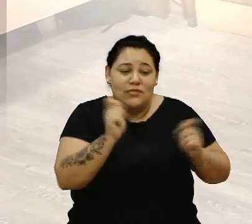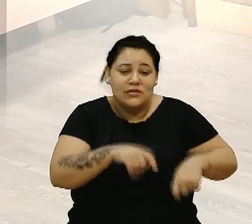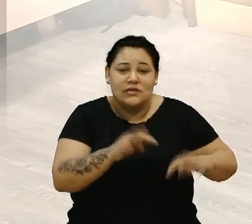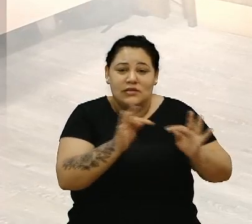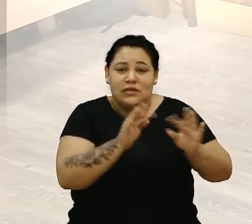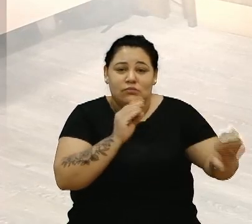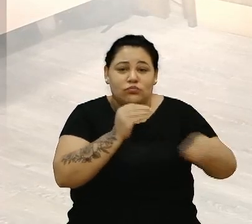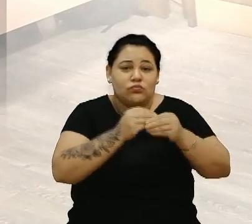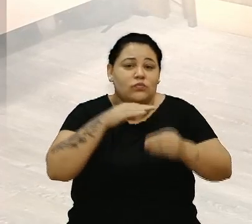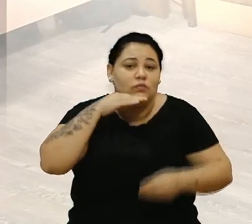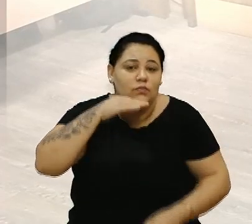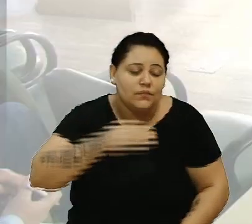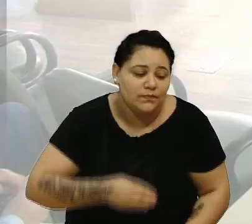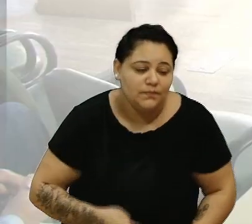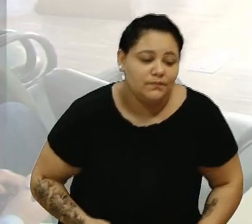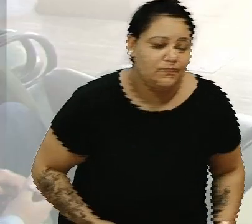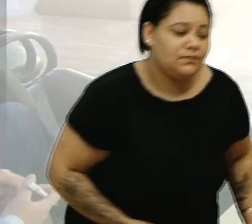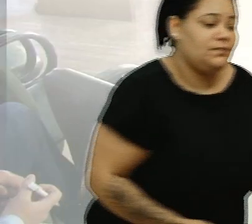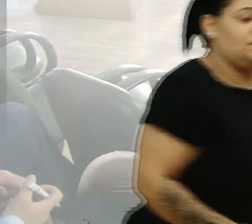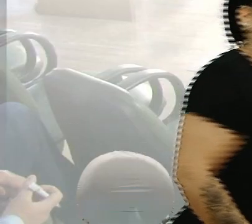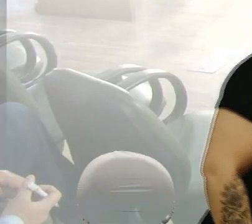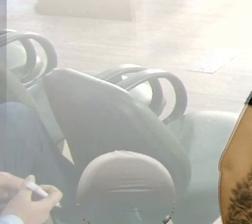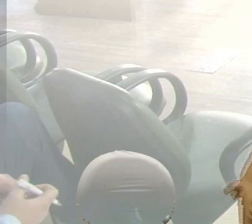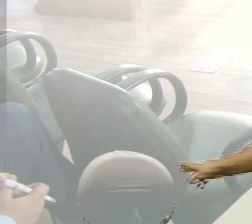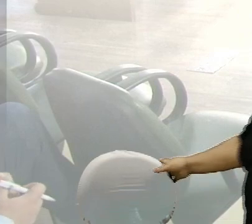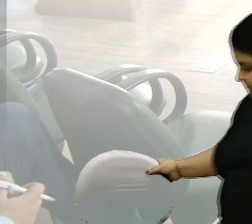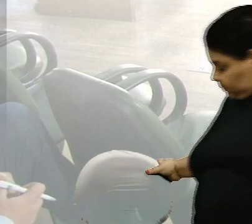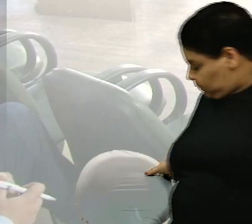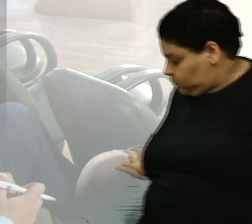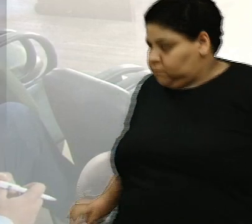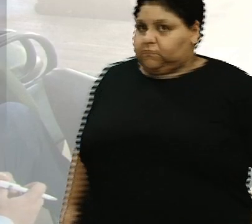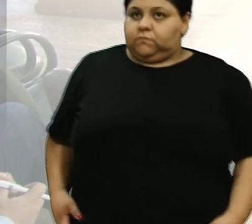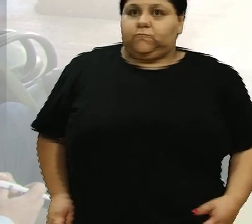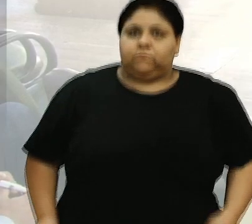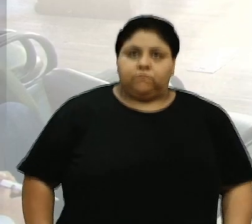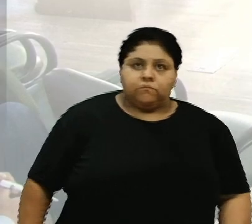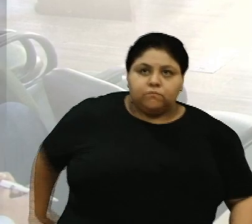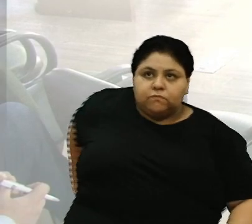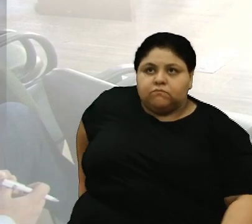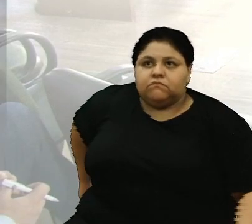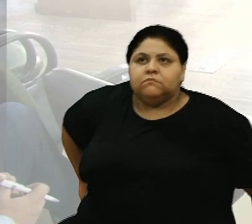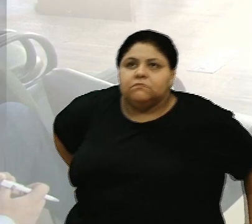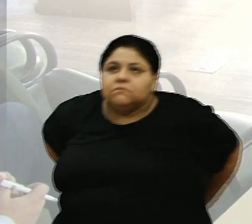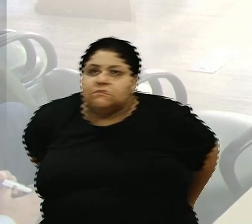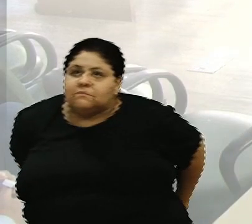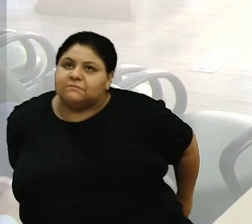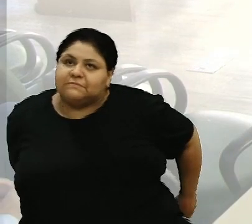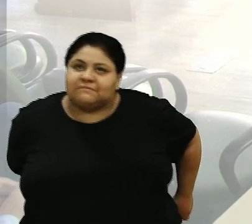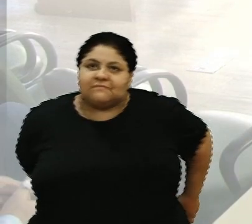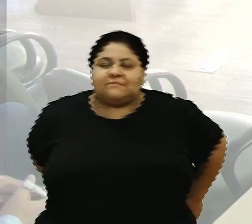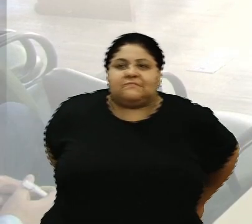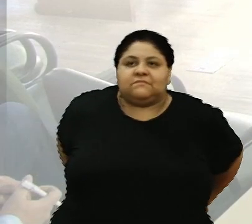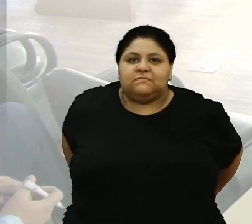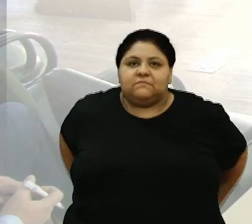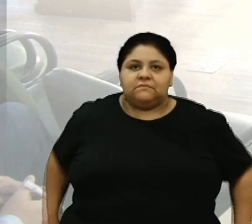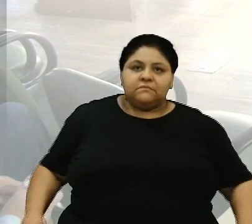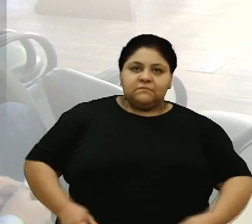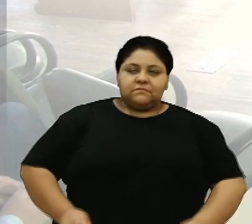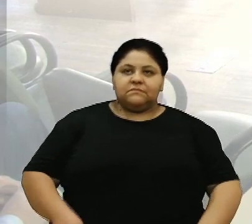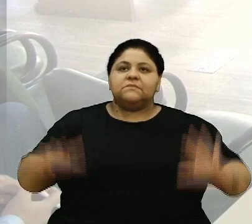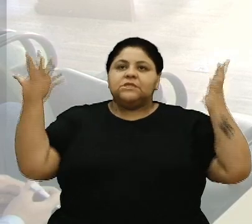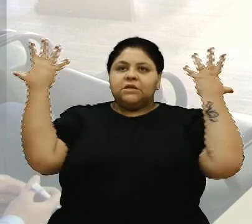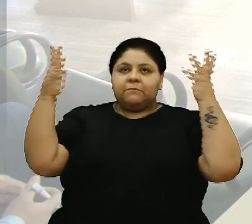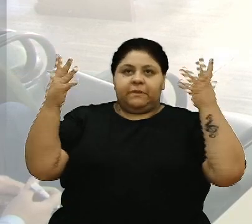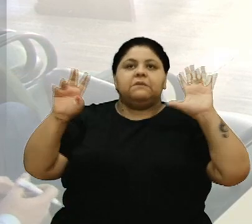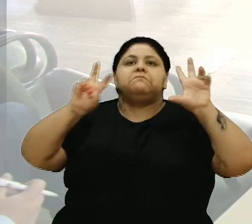vereador Bortola. Vereador Scalco, parabéns por trazer esse tema. Ontem acompanhamos também essa reunião, essa entrega